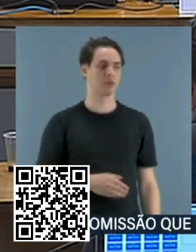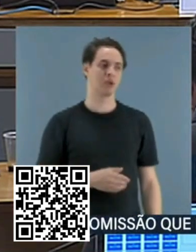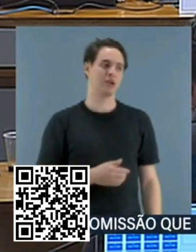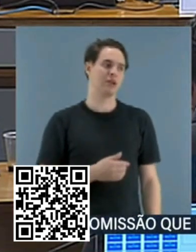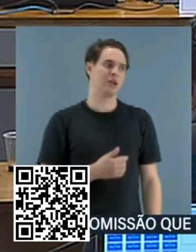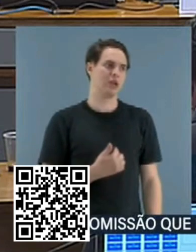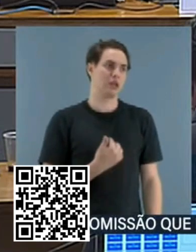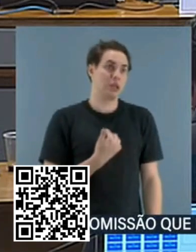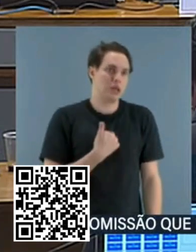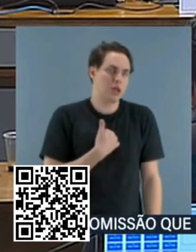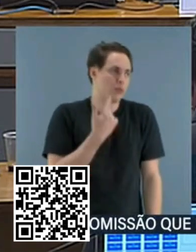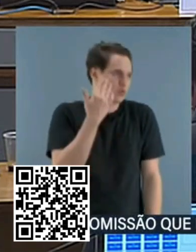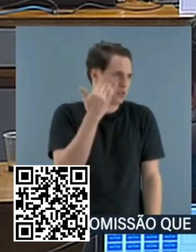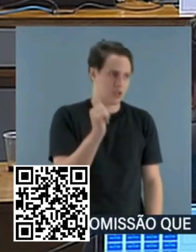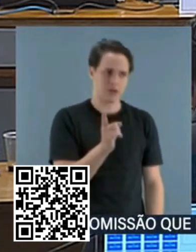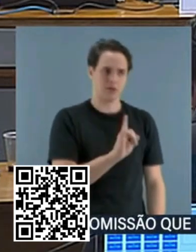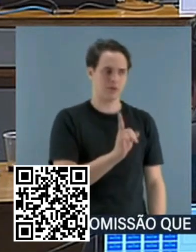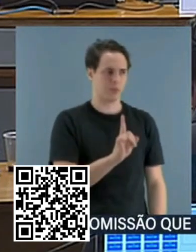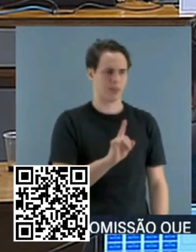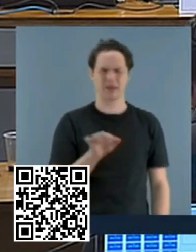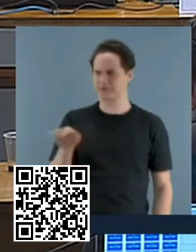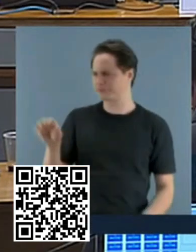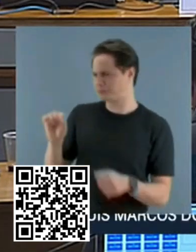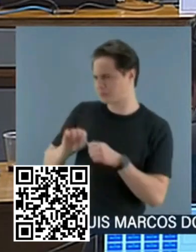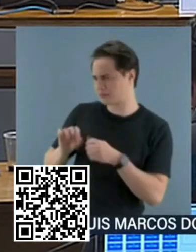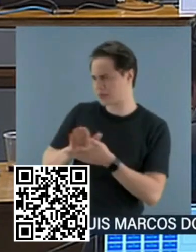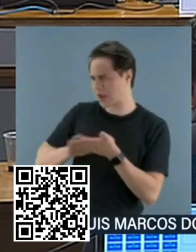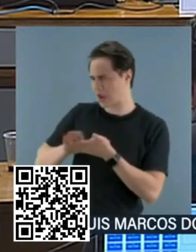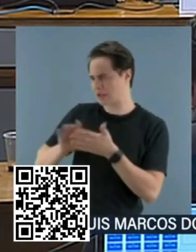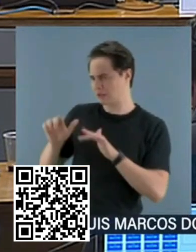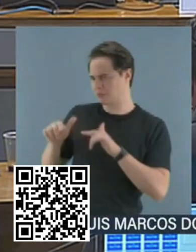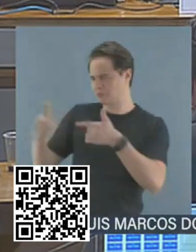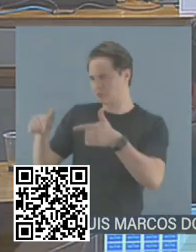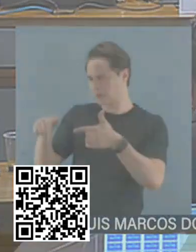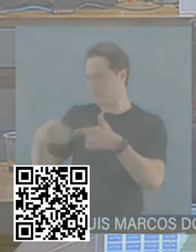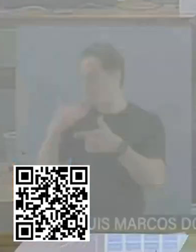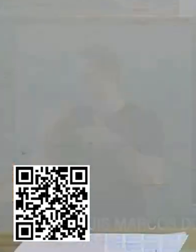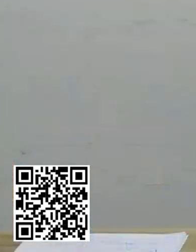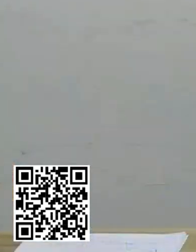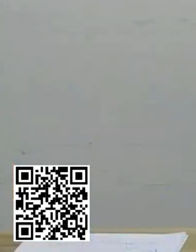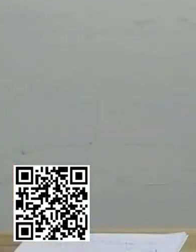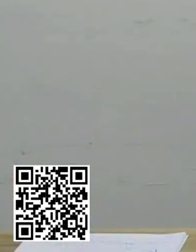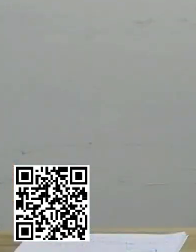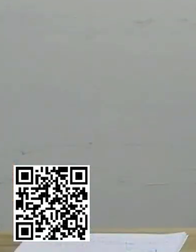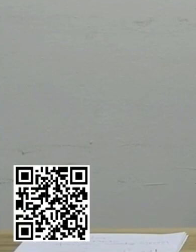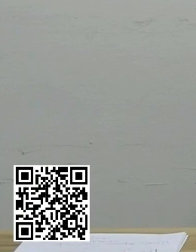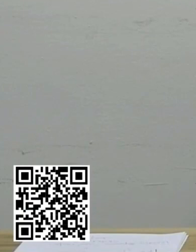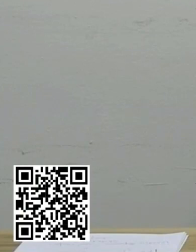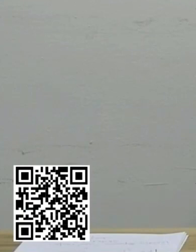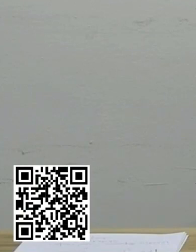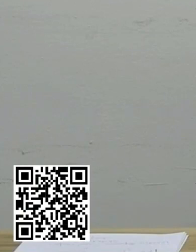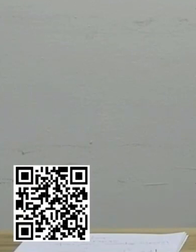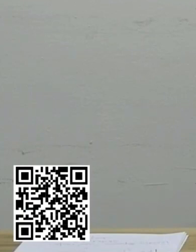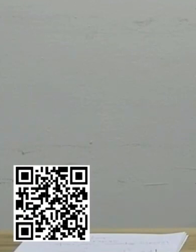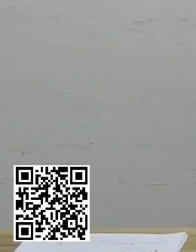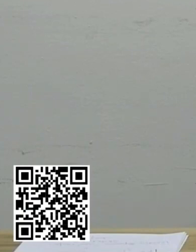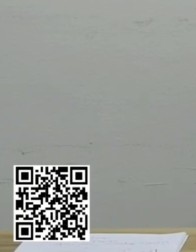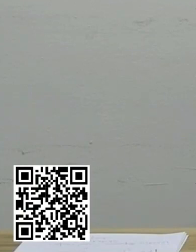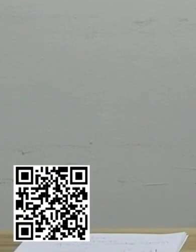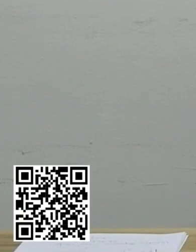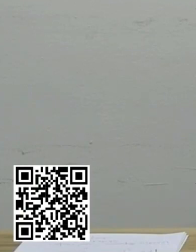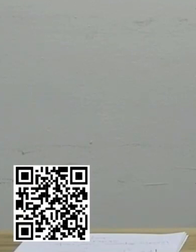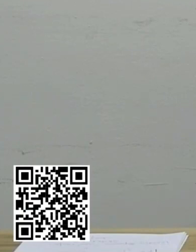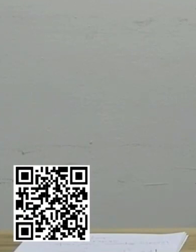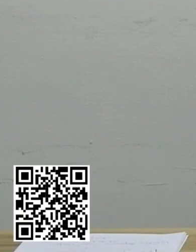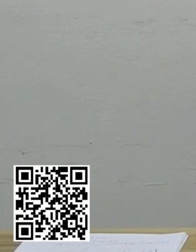Não que eu saiba. Ele não fazia nenhuma ação referente a essa empresa. Porque a senadora Elisiane